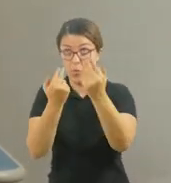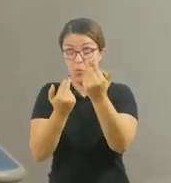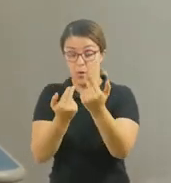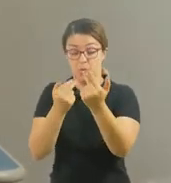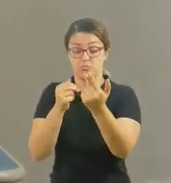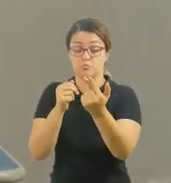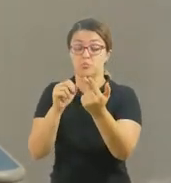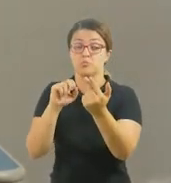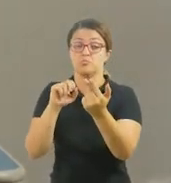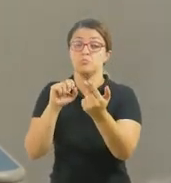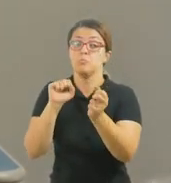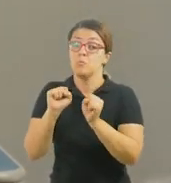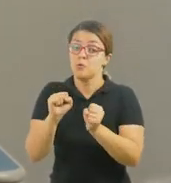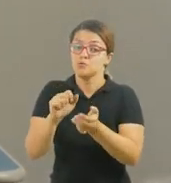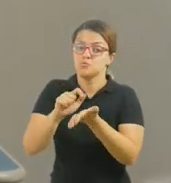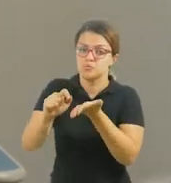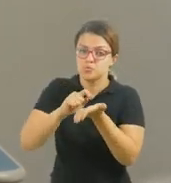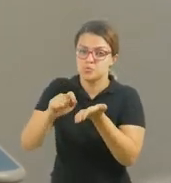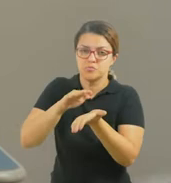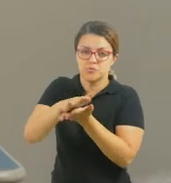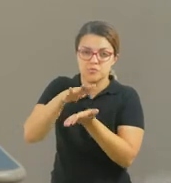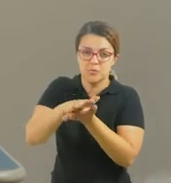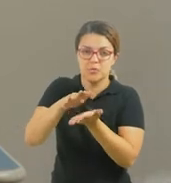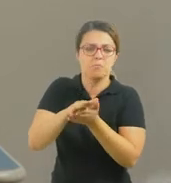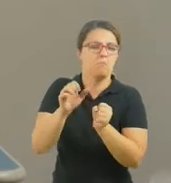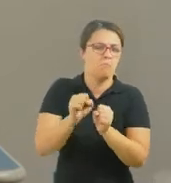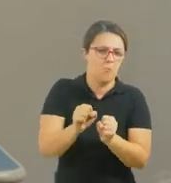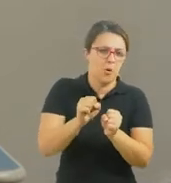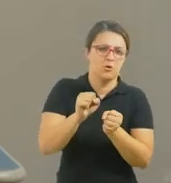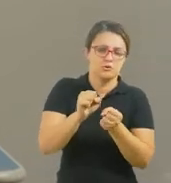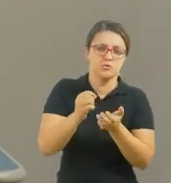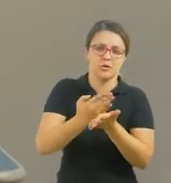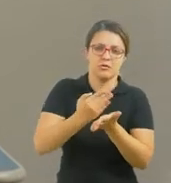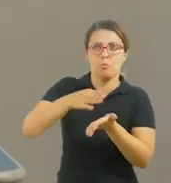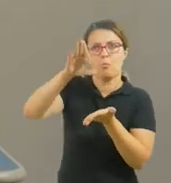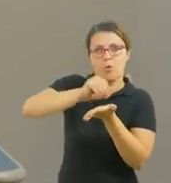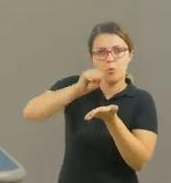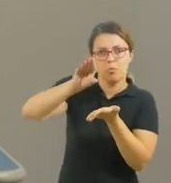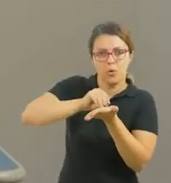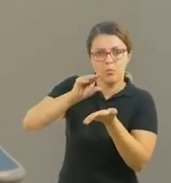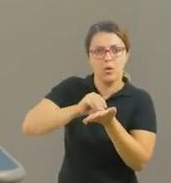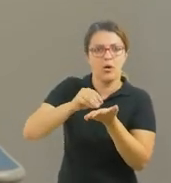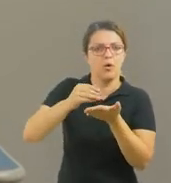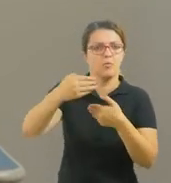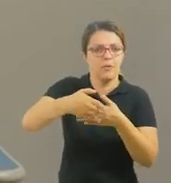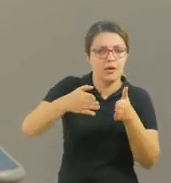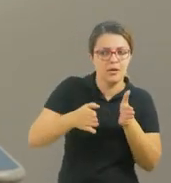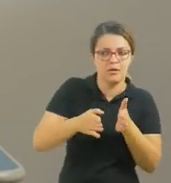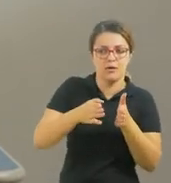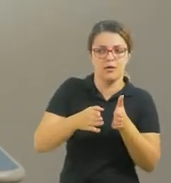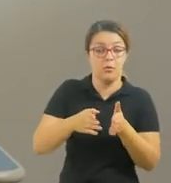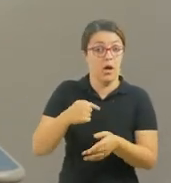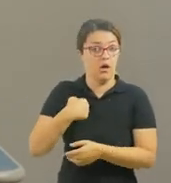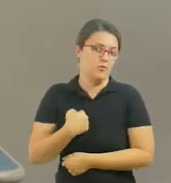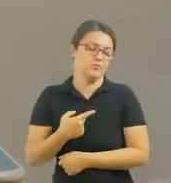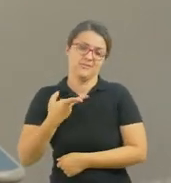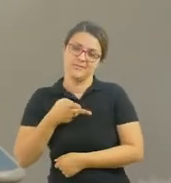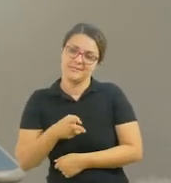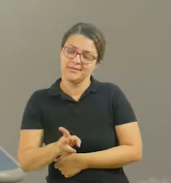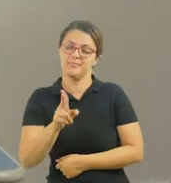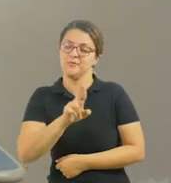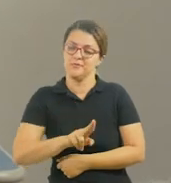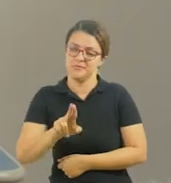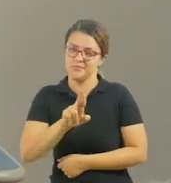usando este. Ou você pode estar fazendo no caderno, ou num papelão, onde você preferir. Eu, como sempre,